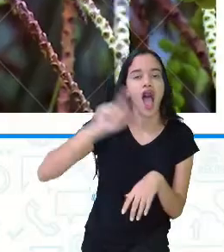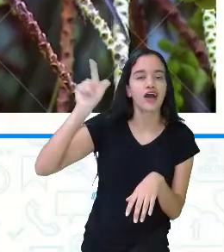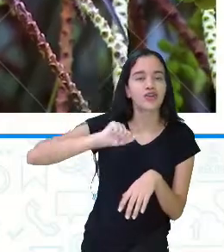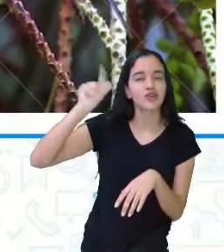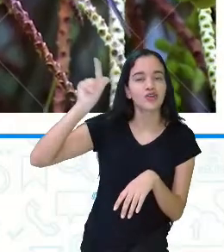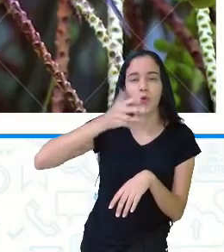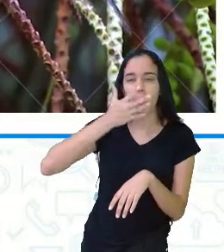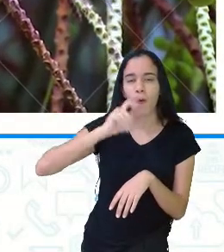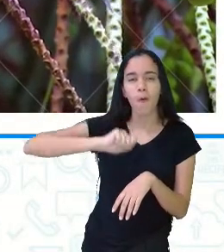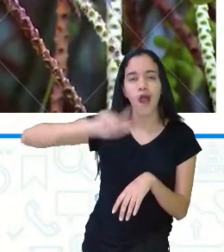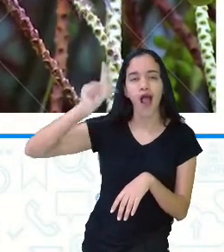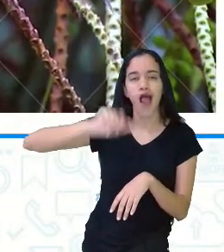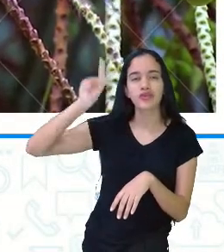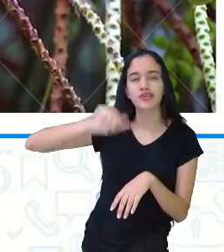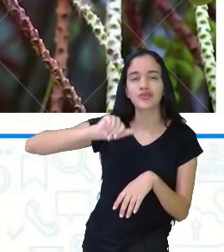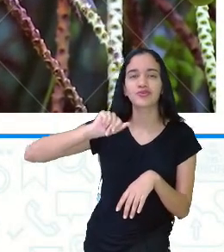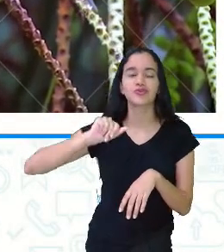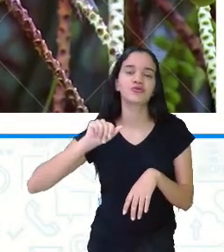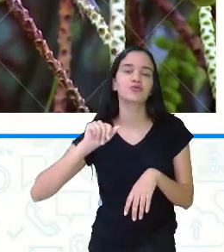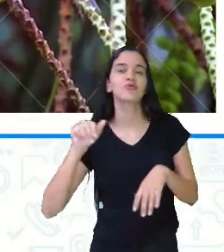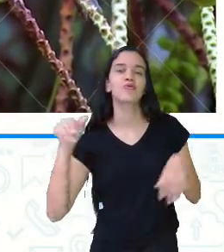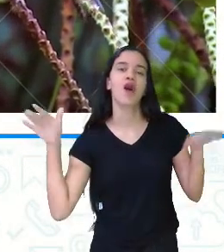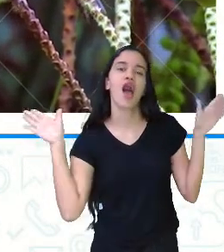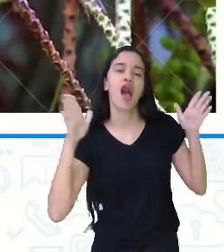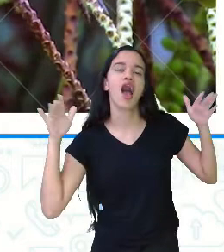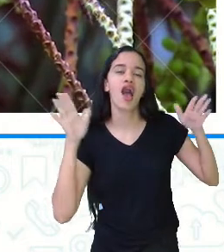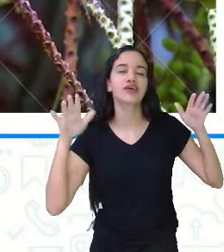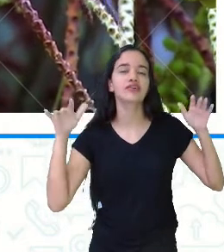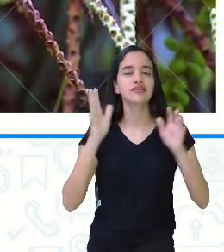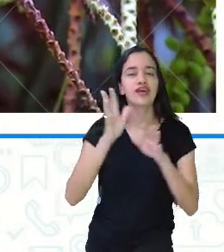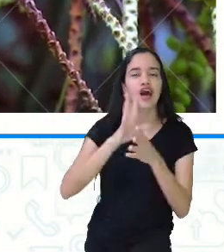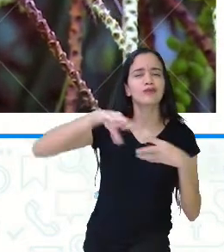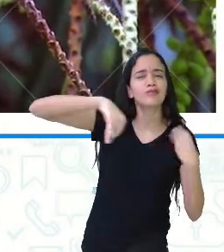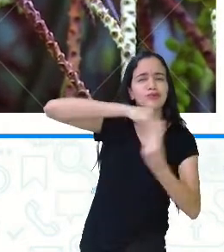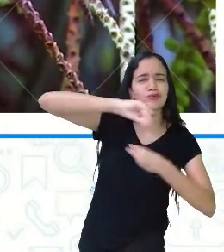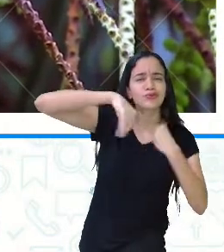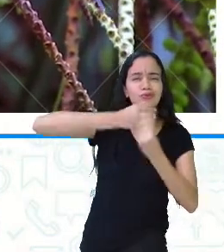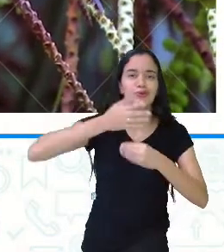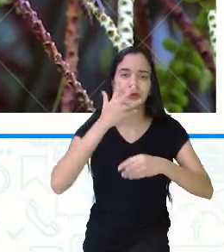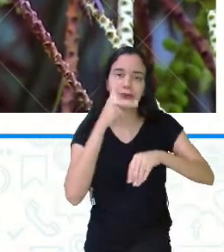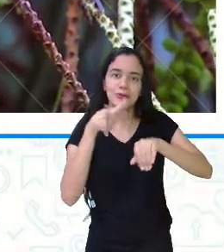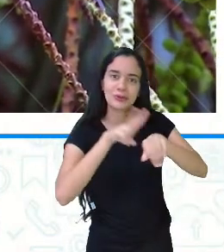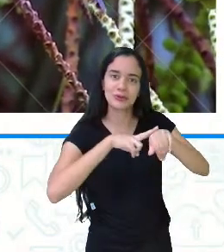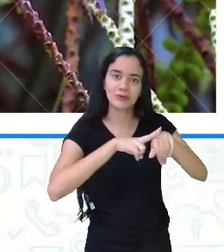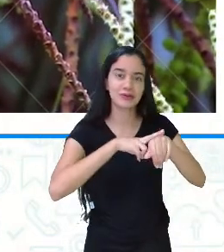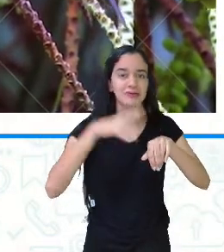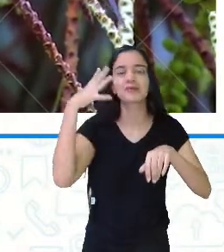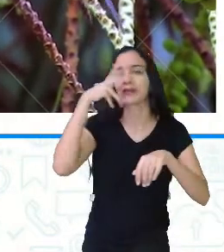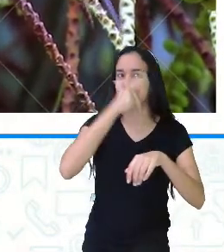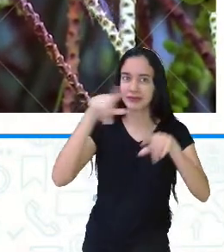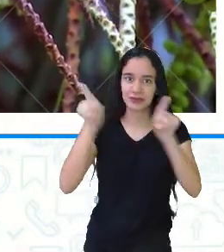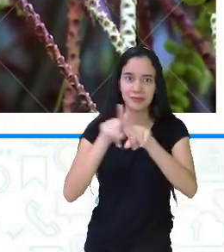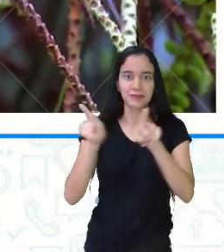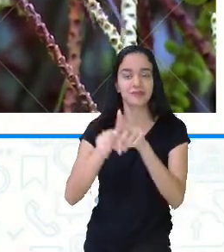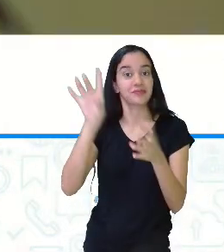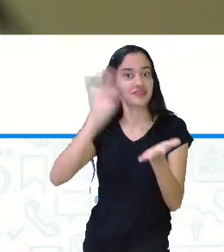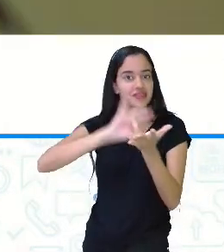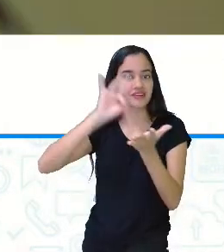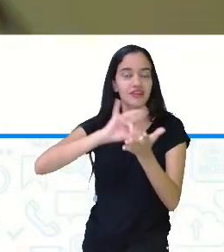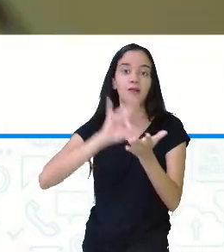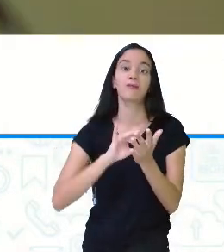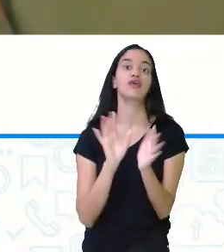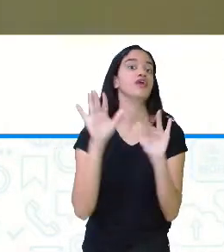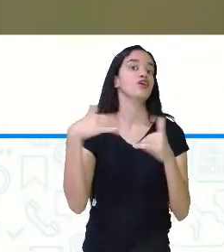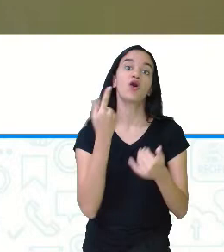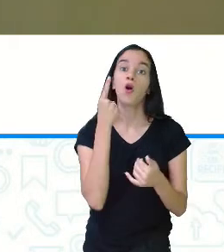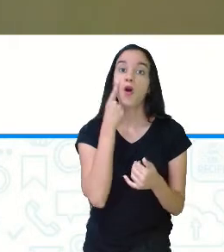umas penas meio esverdeadas, tem um roxinho ali no fundo, mas ele é muito bonito também, não é verdade? E olha